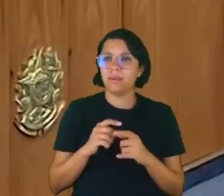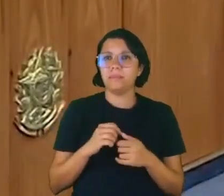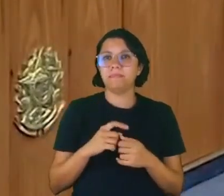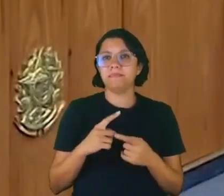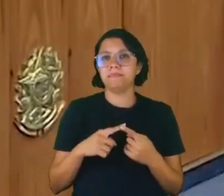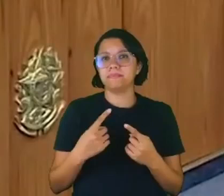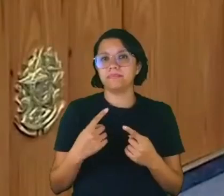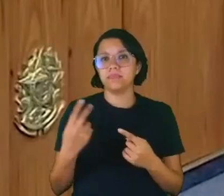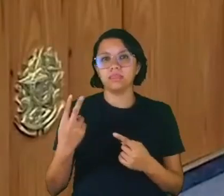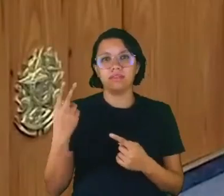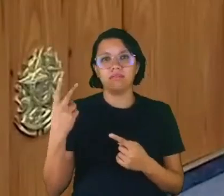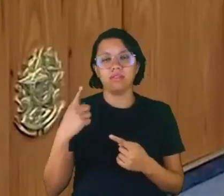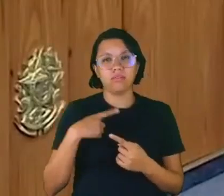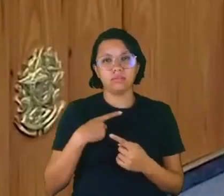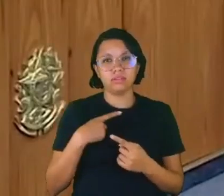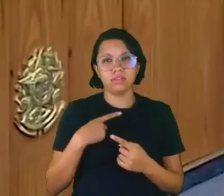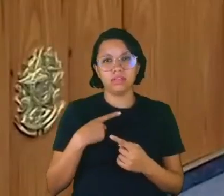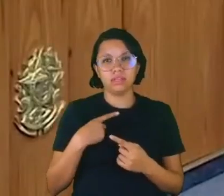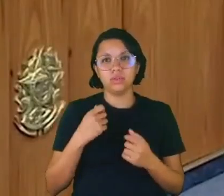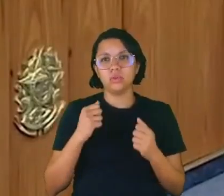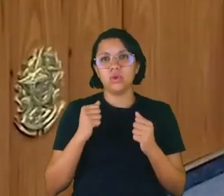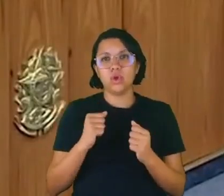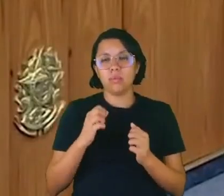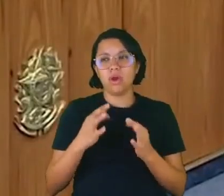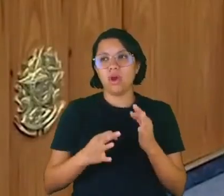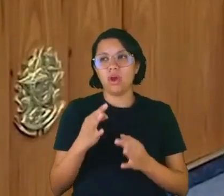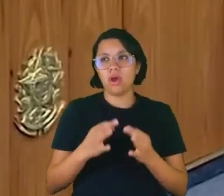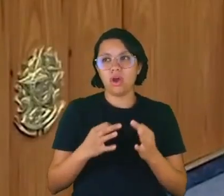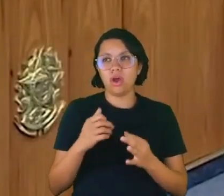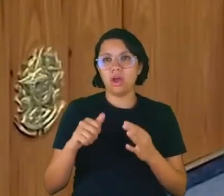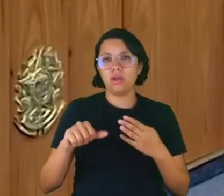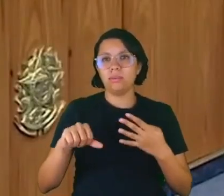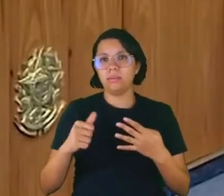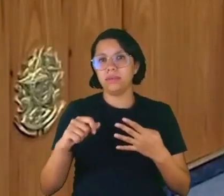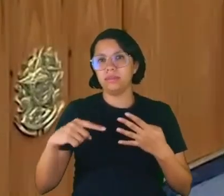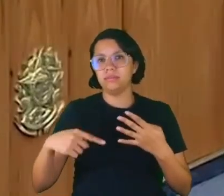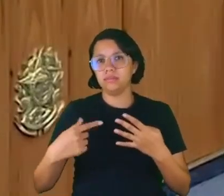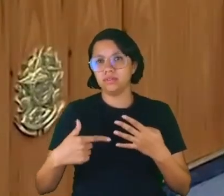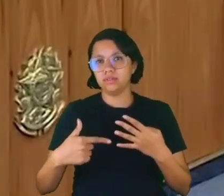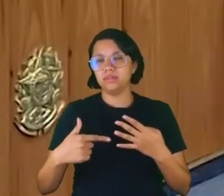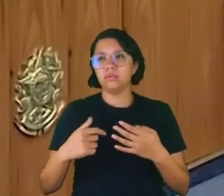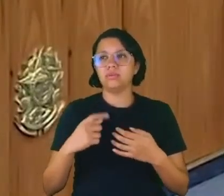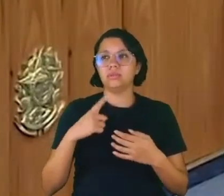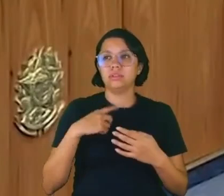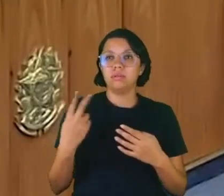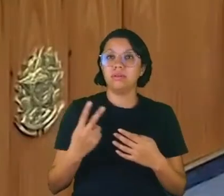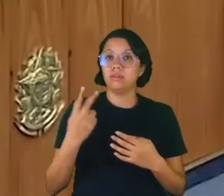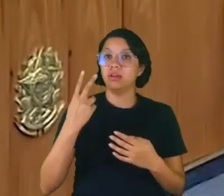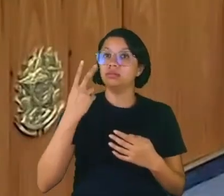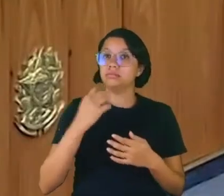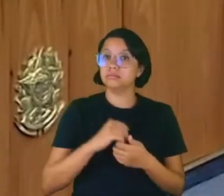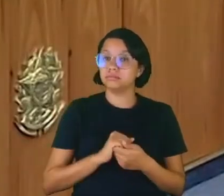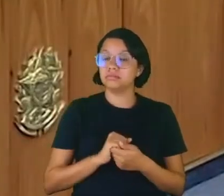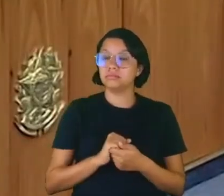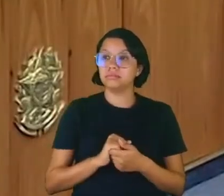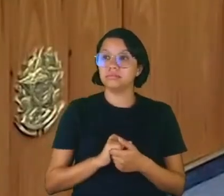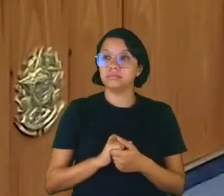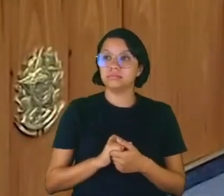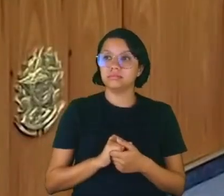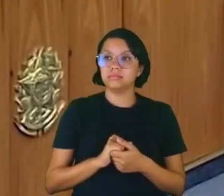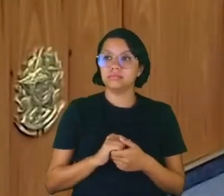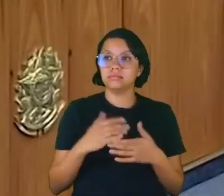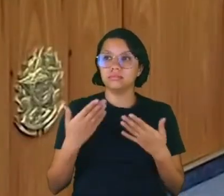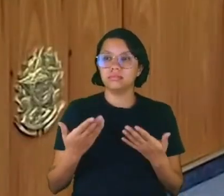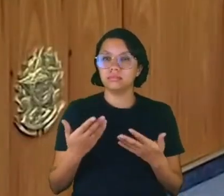grande valorização que nós vamos ter é do Poder Judiciário, né, da primeira e da segunda, né? Terá uma grande valorização.